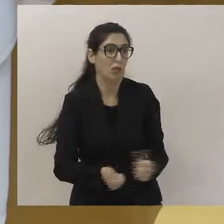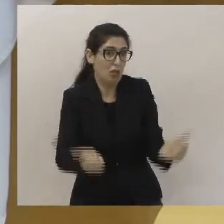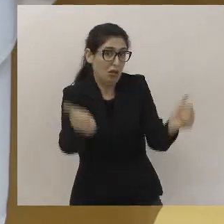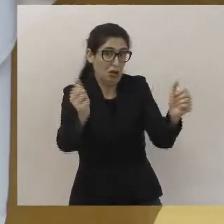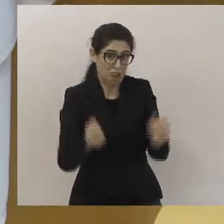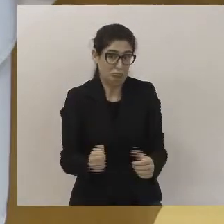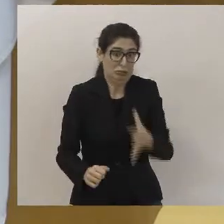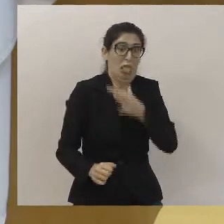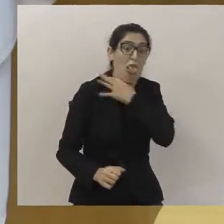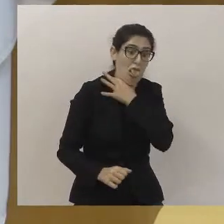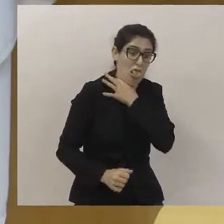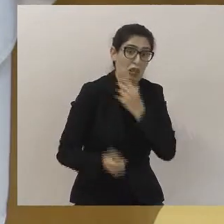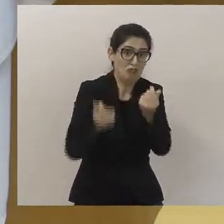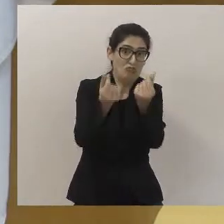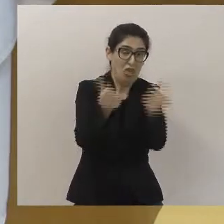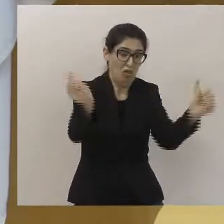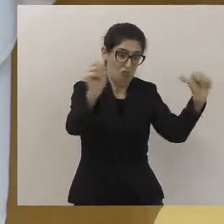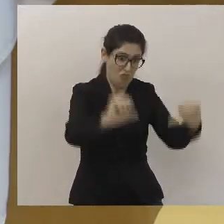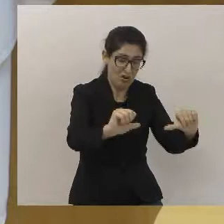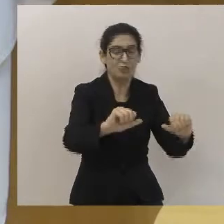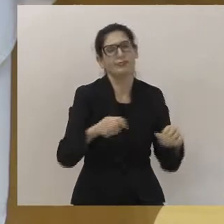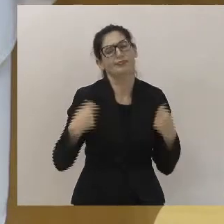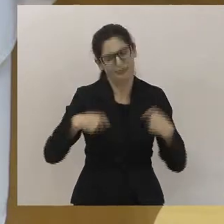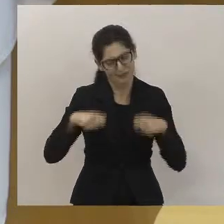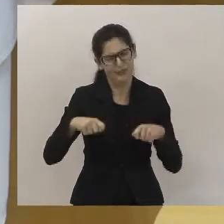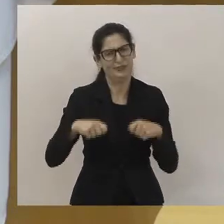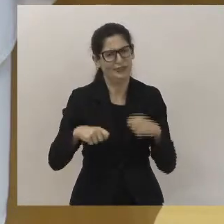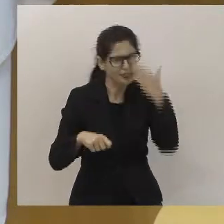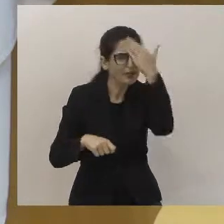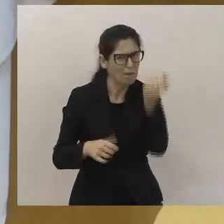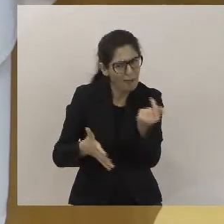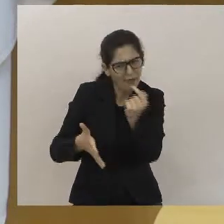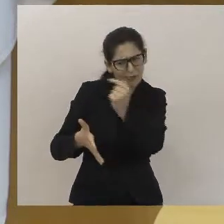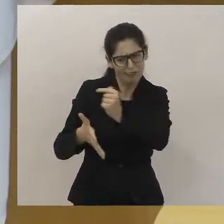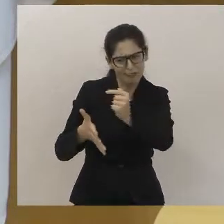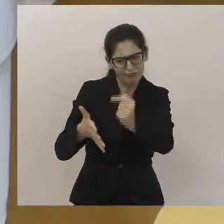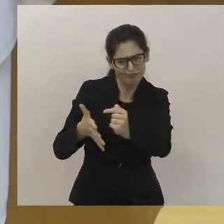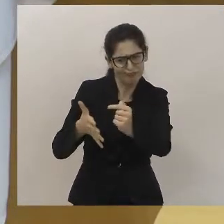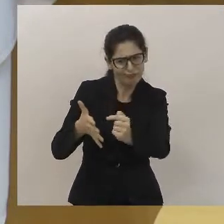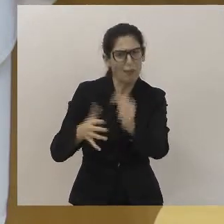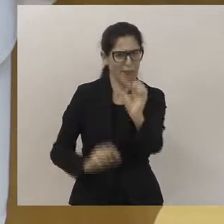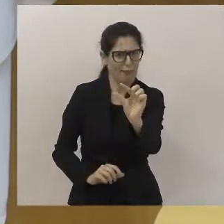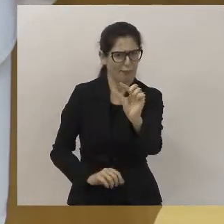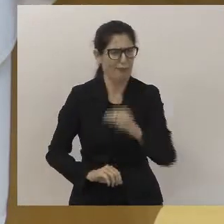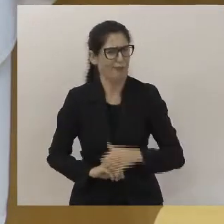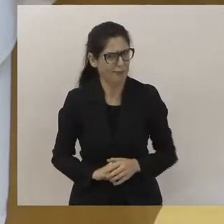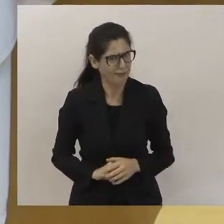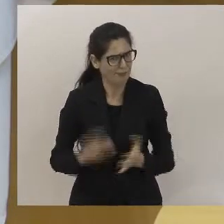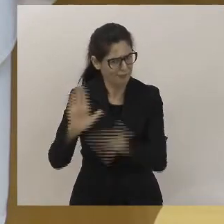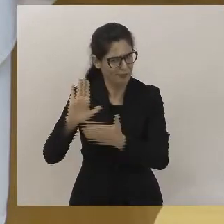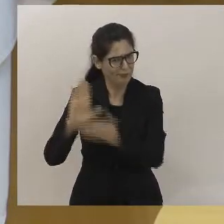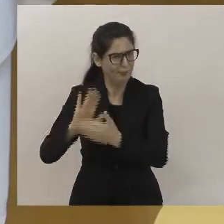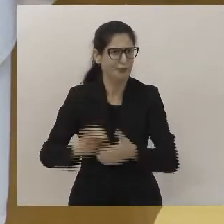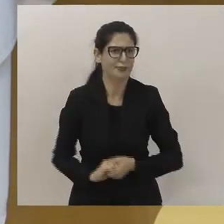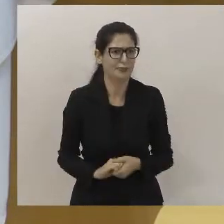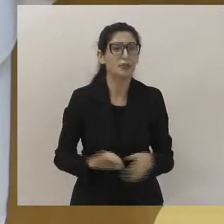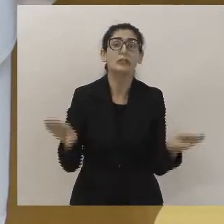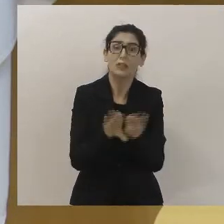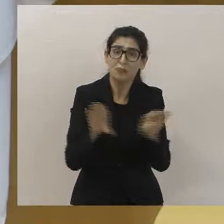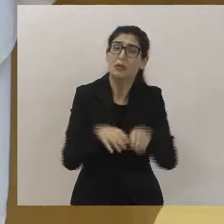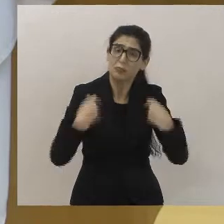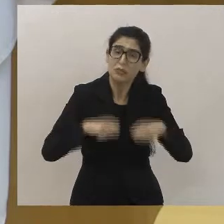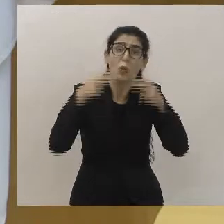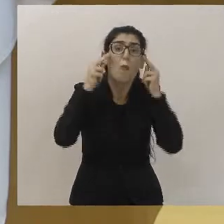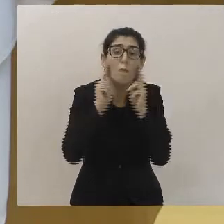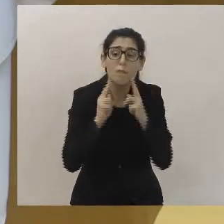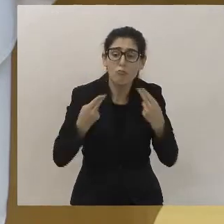tem que baixar a bola agora a gente tem que às vezes é corajosamente subir aqui dizer olha nós erramos nós